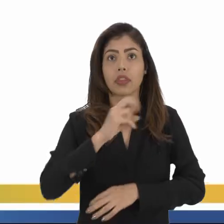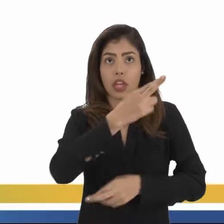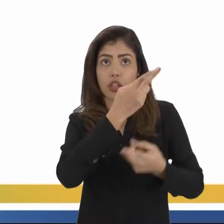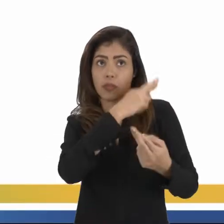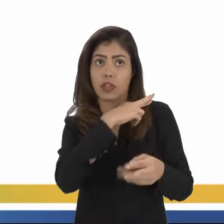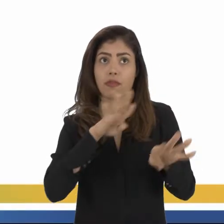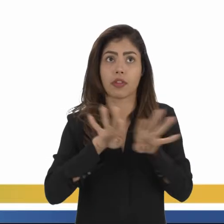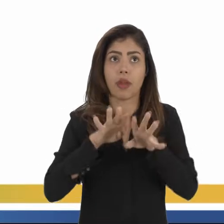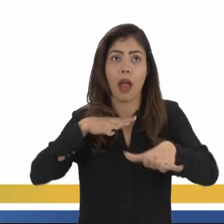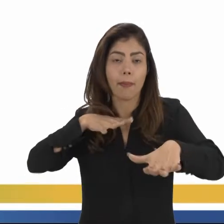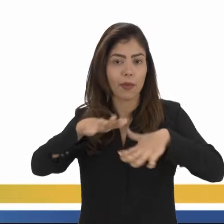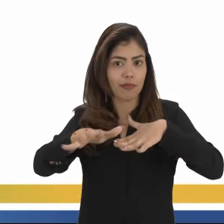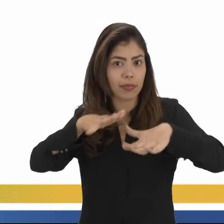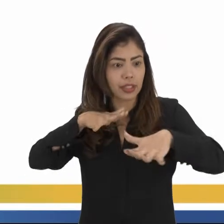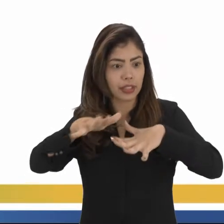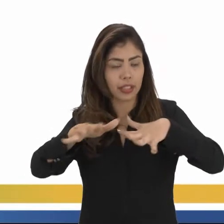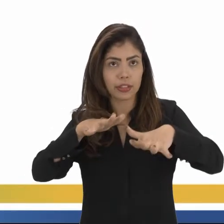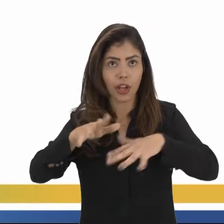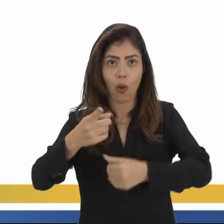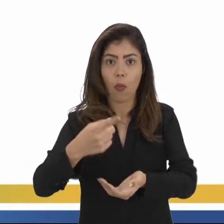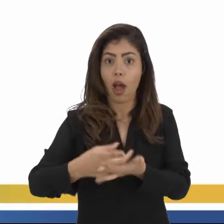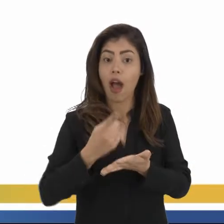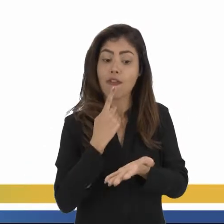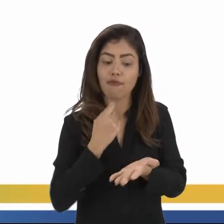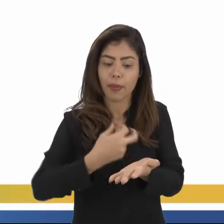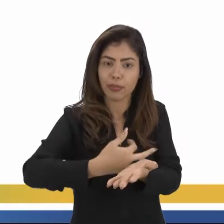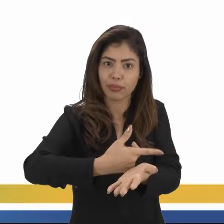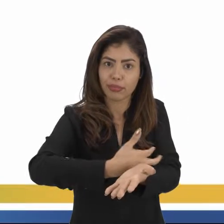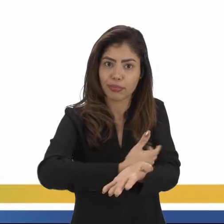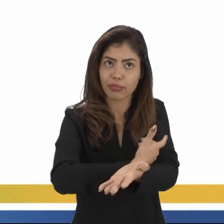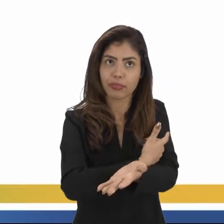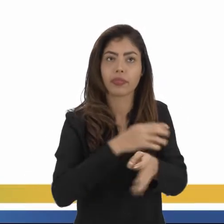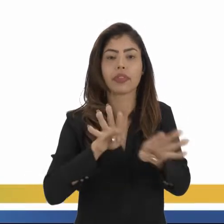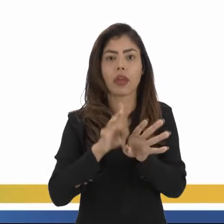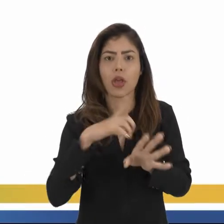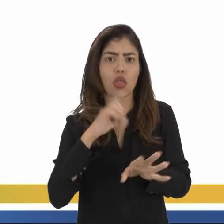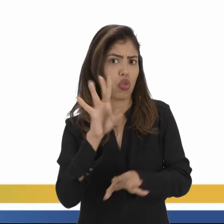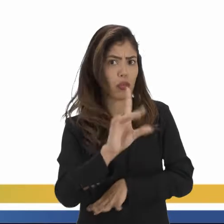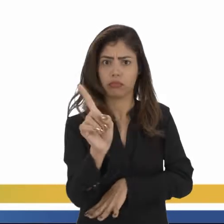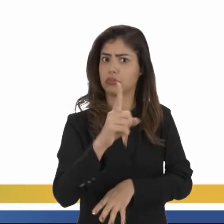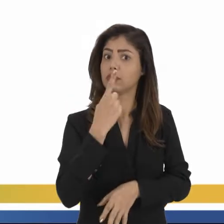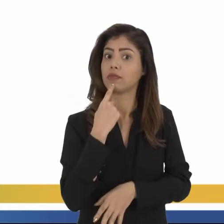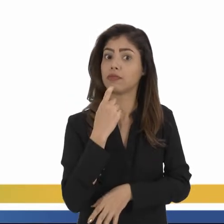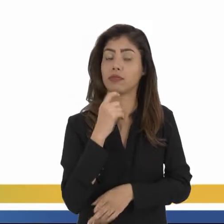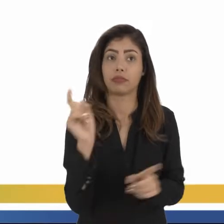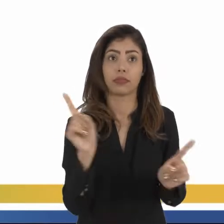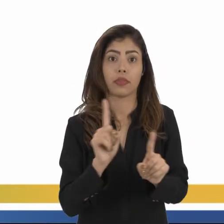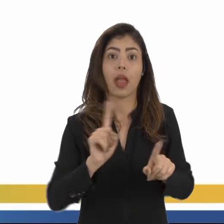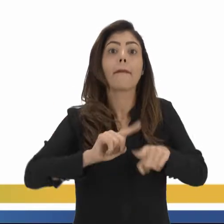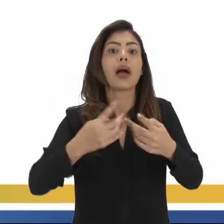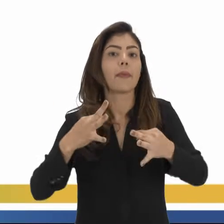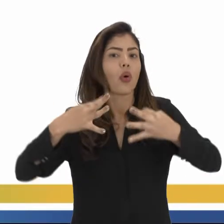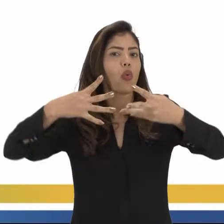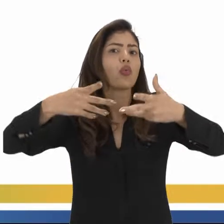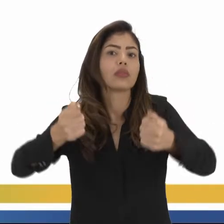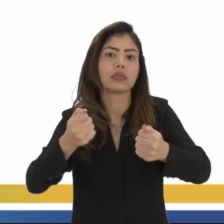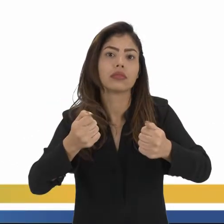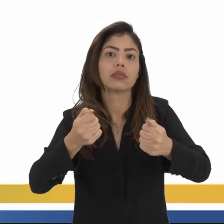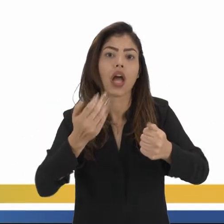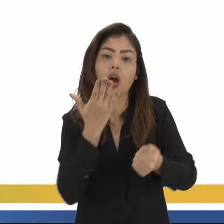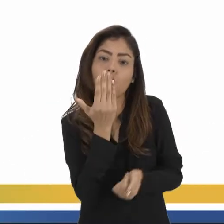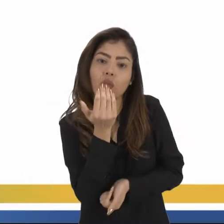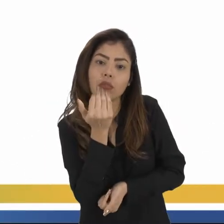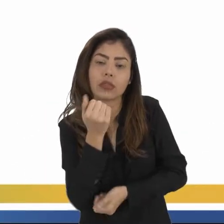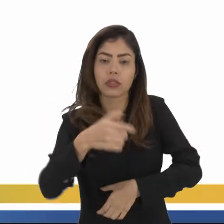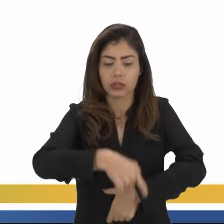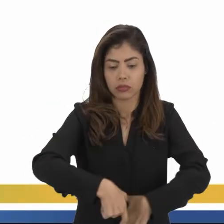pela movimentação do sangue no nosso organismo. E não só do sangue, por todo o nosso bolo alimentar do